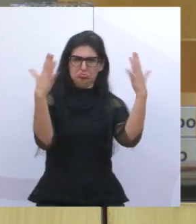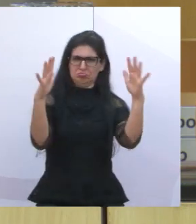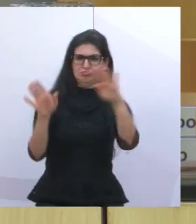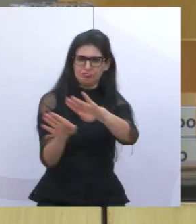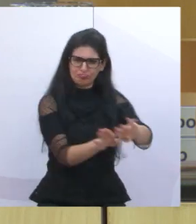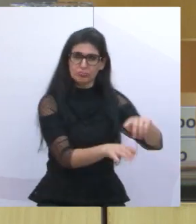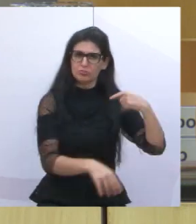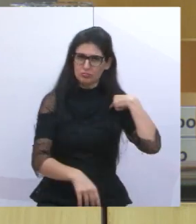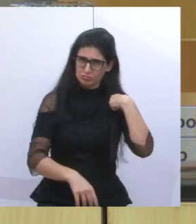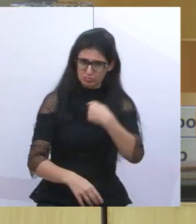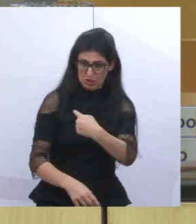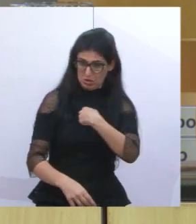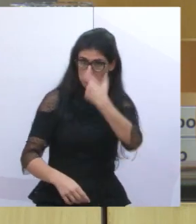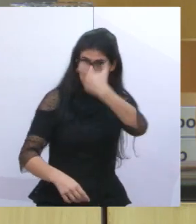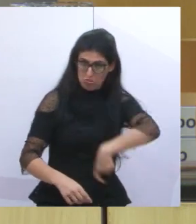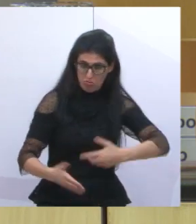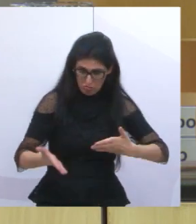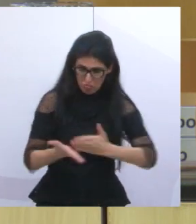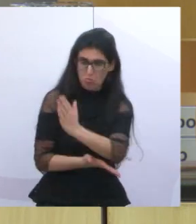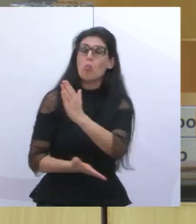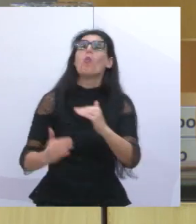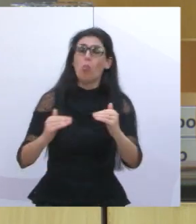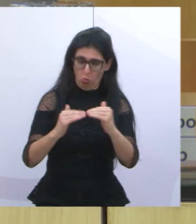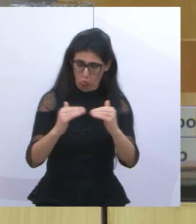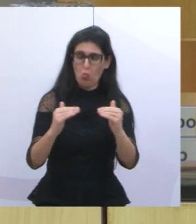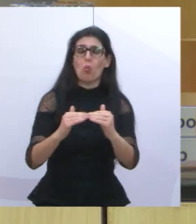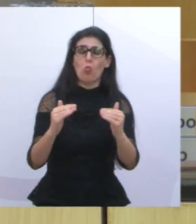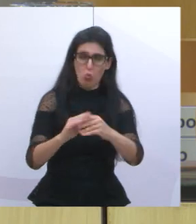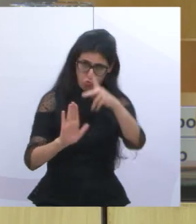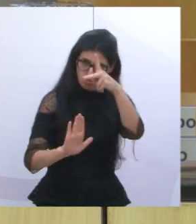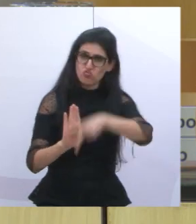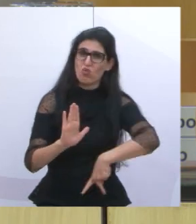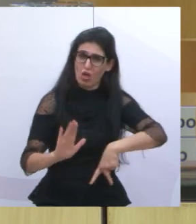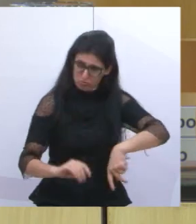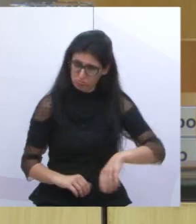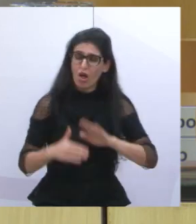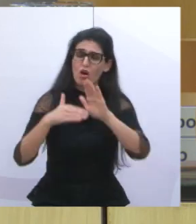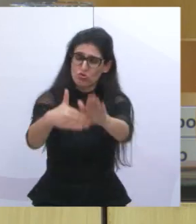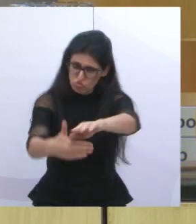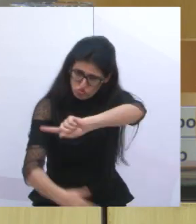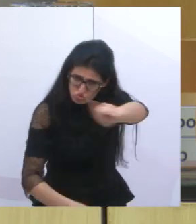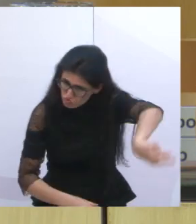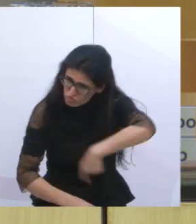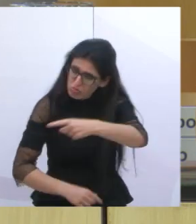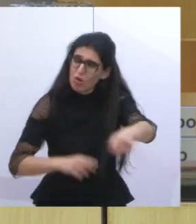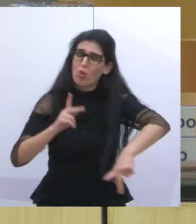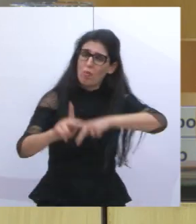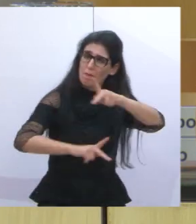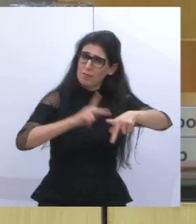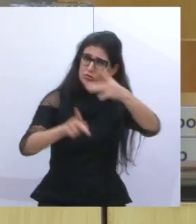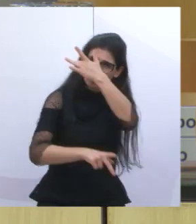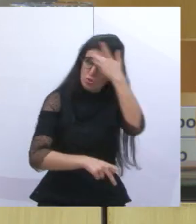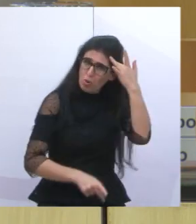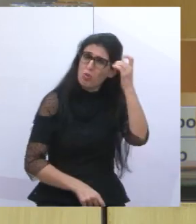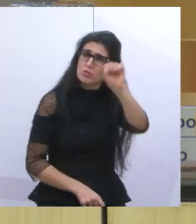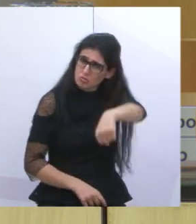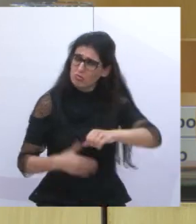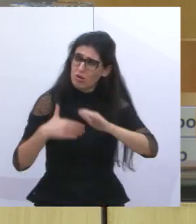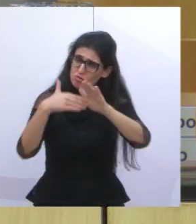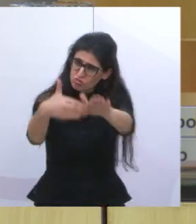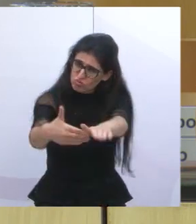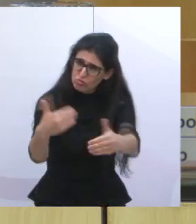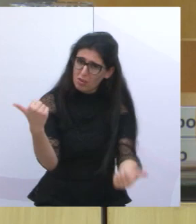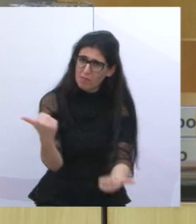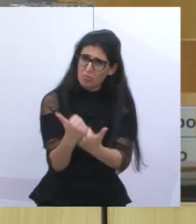projeto, que é um projeto onde vai beneficiar, sim, a população. A população em si que vai poder voltar